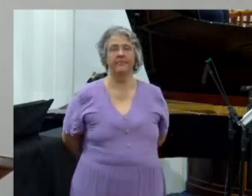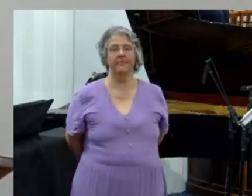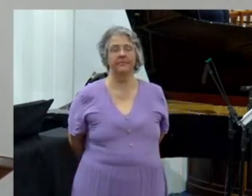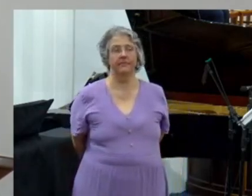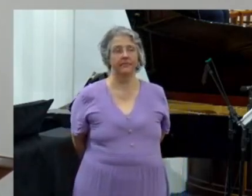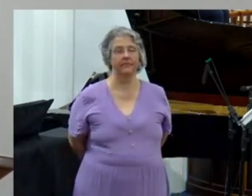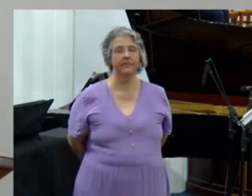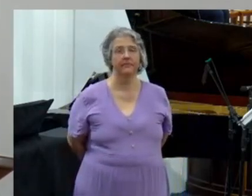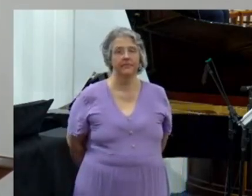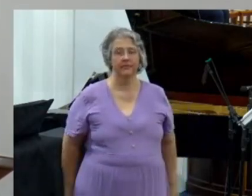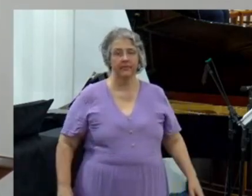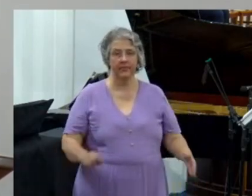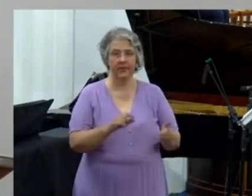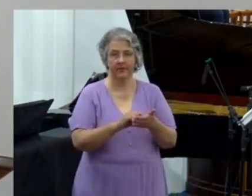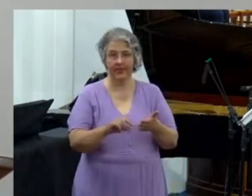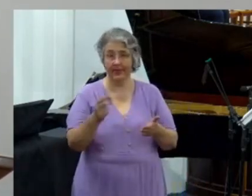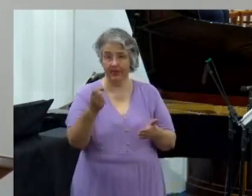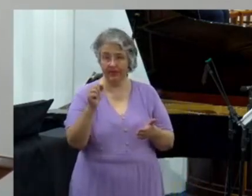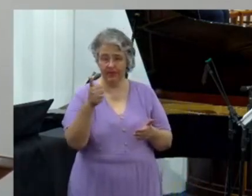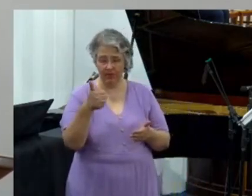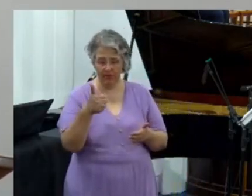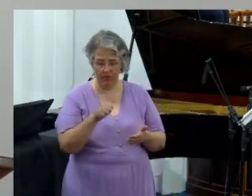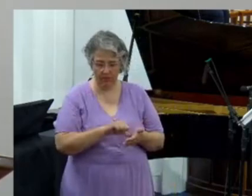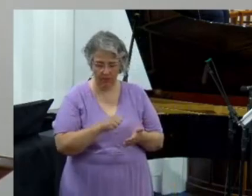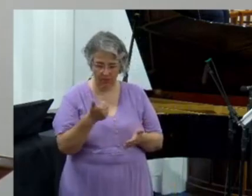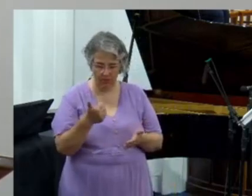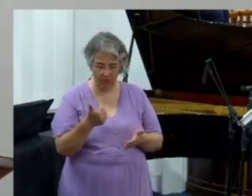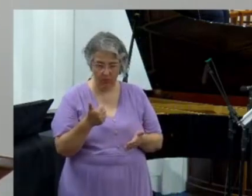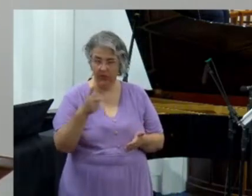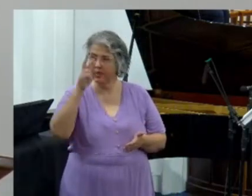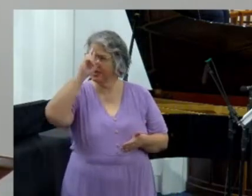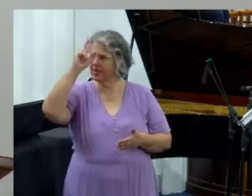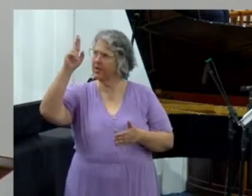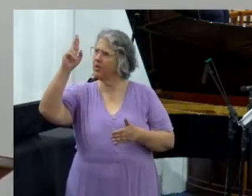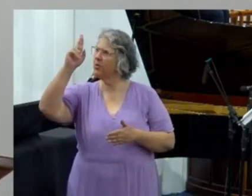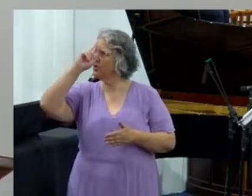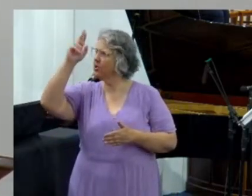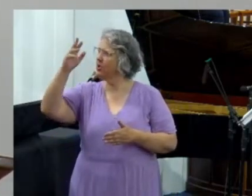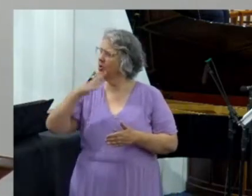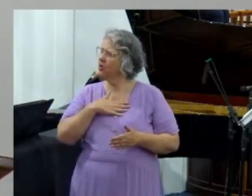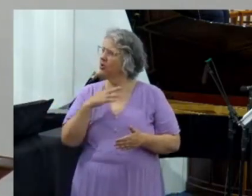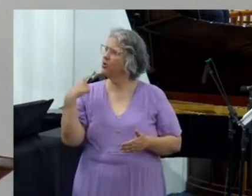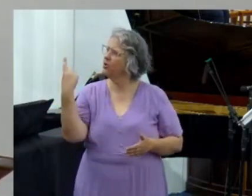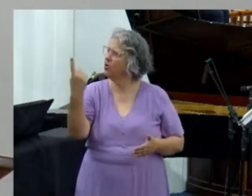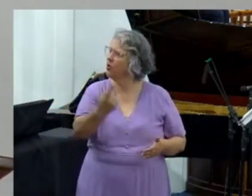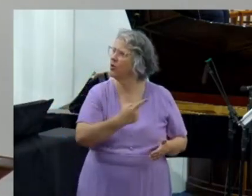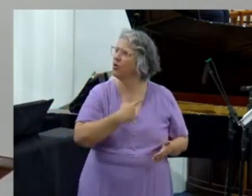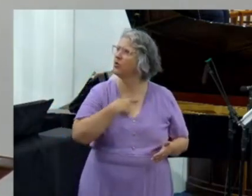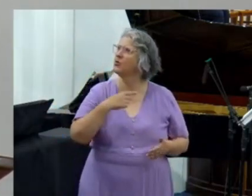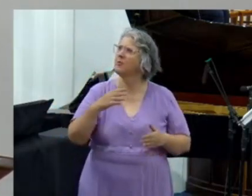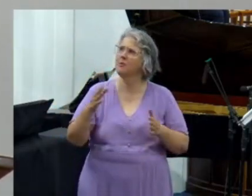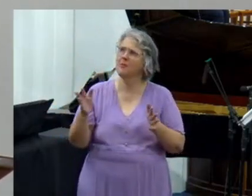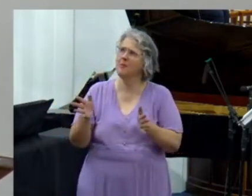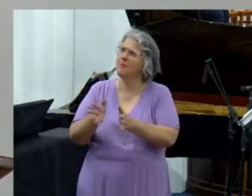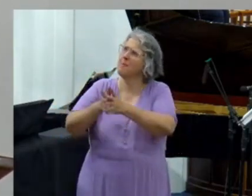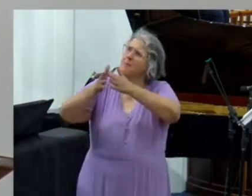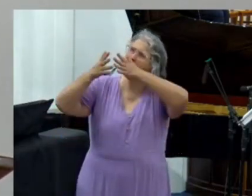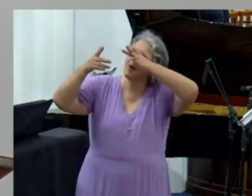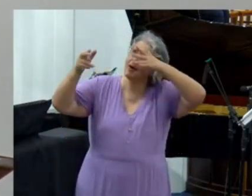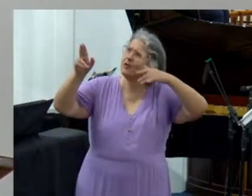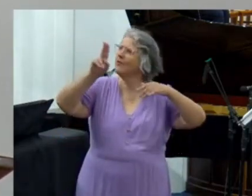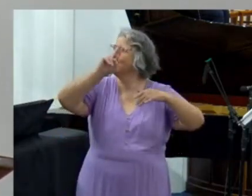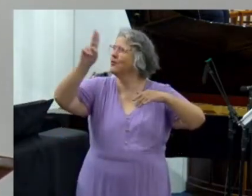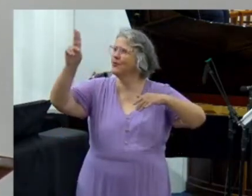Veja o versículo 1, que fala assim: ó Senhor, Senhor nosso, como é magnífico o teu nome em toda a